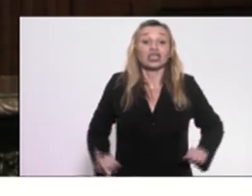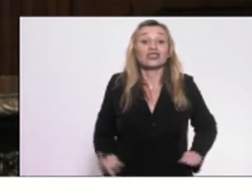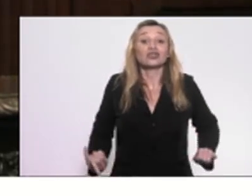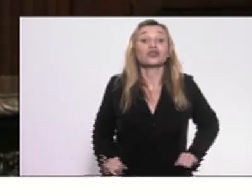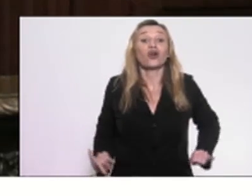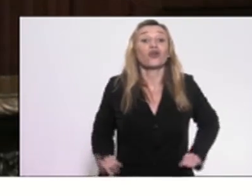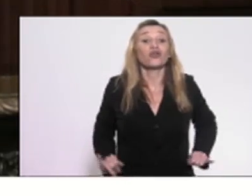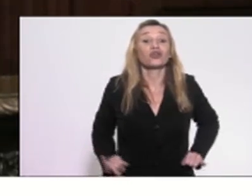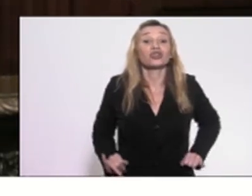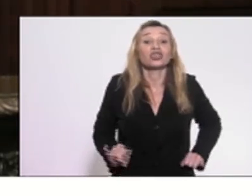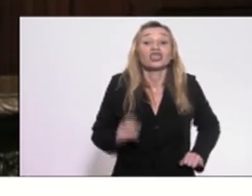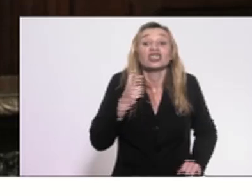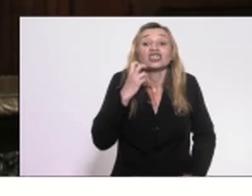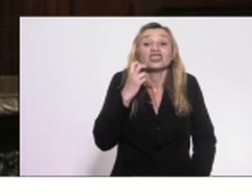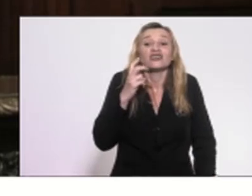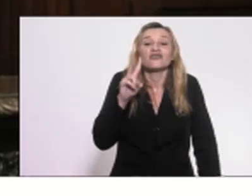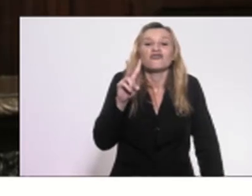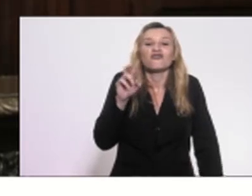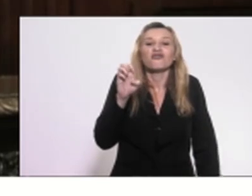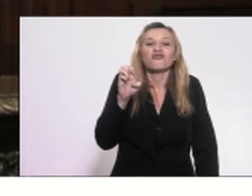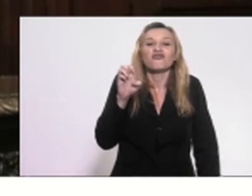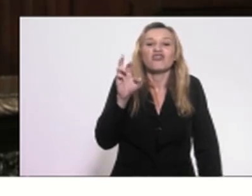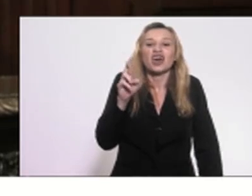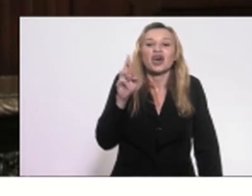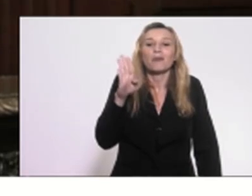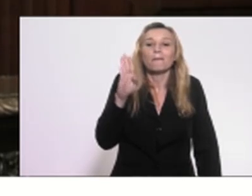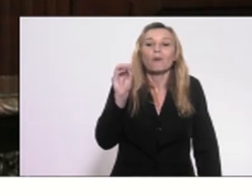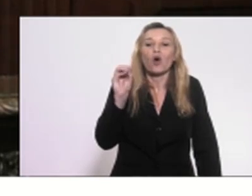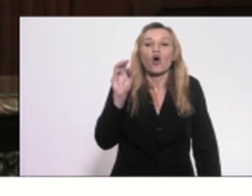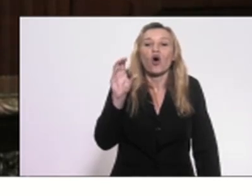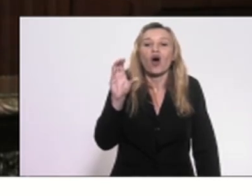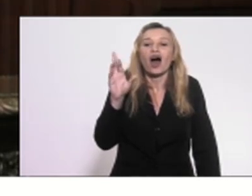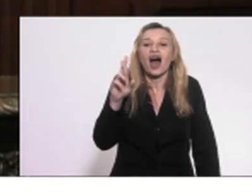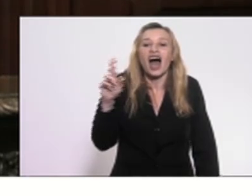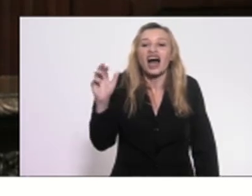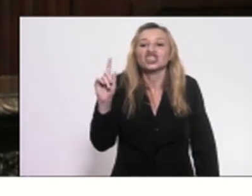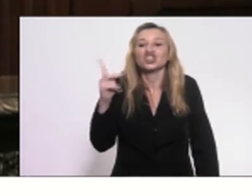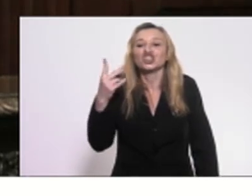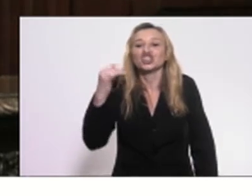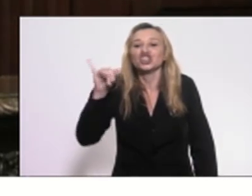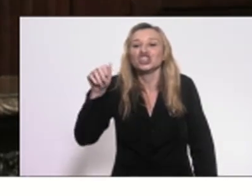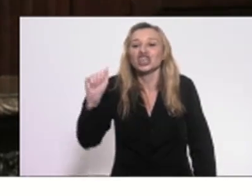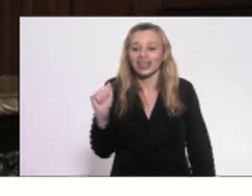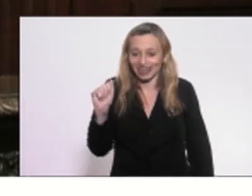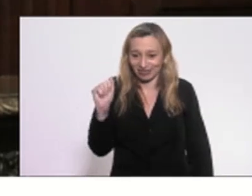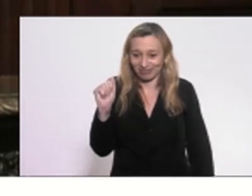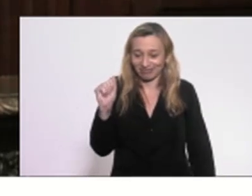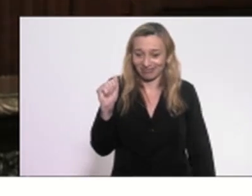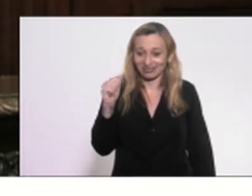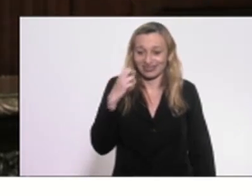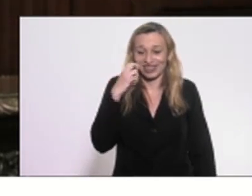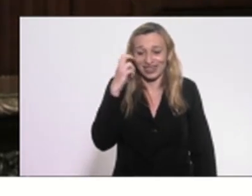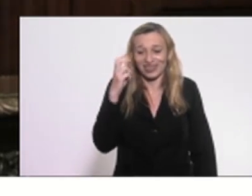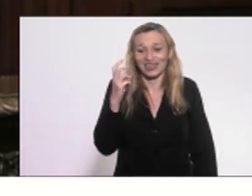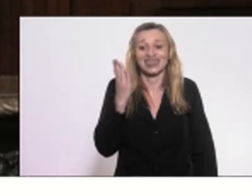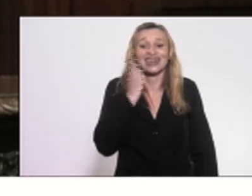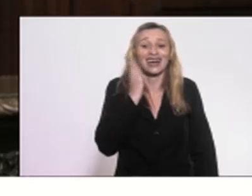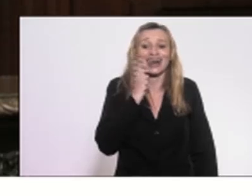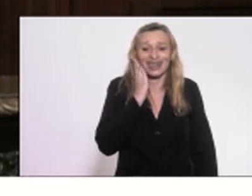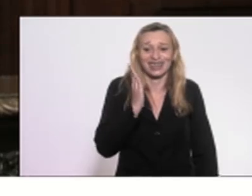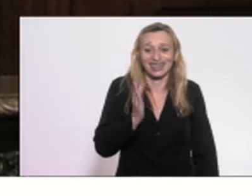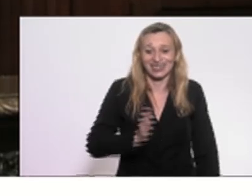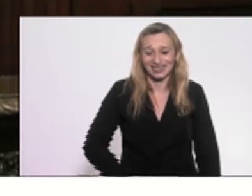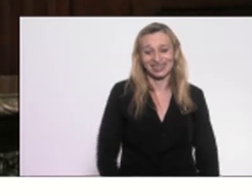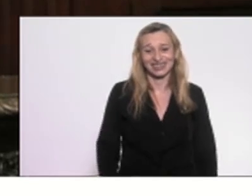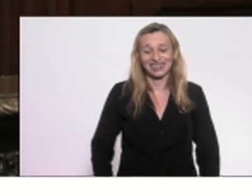chamo de verborragia agressiva. O povo francês e o povo brasileiro está acima